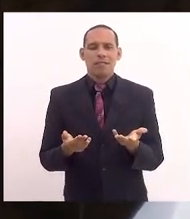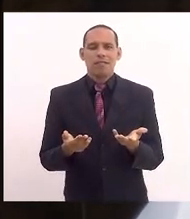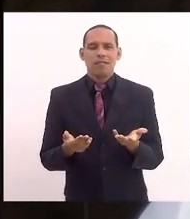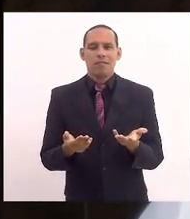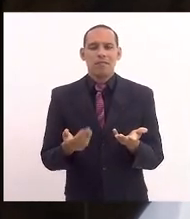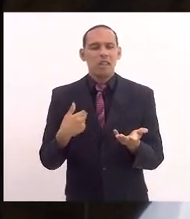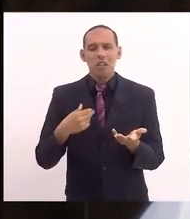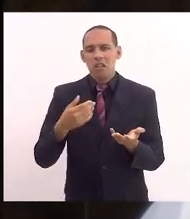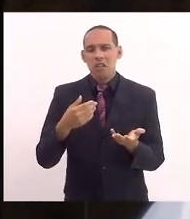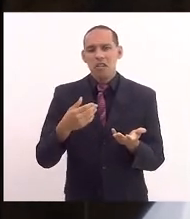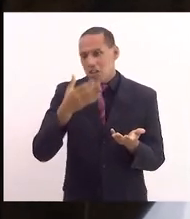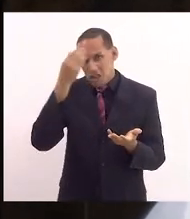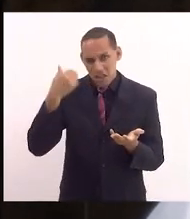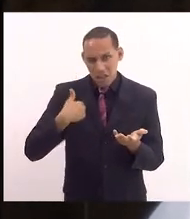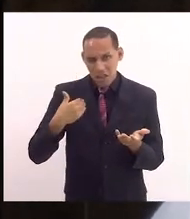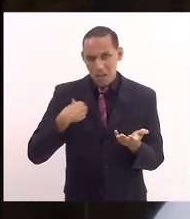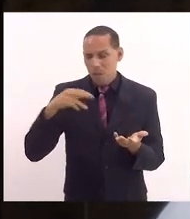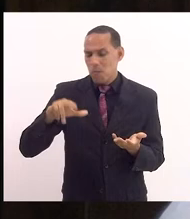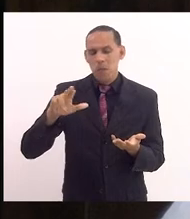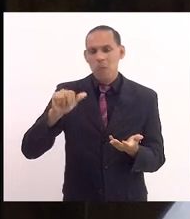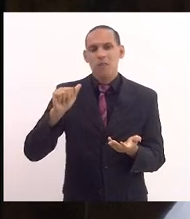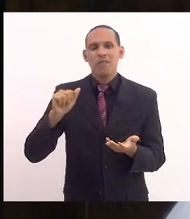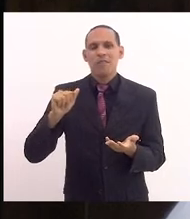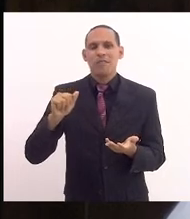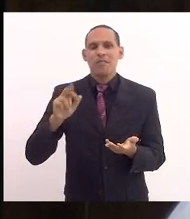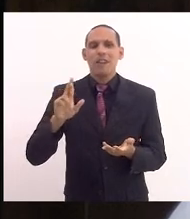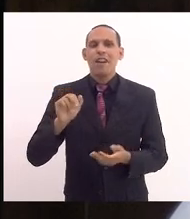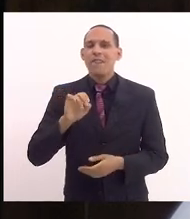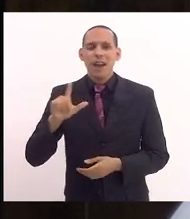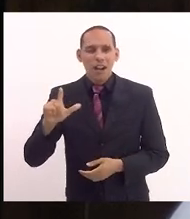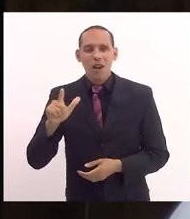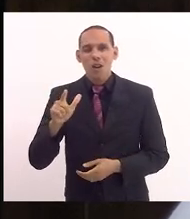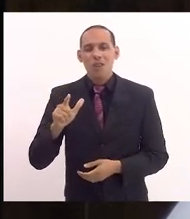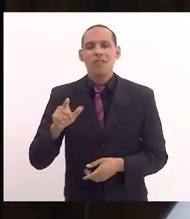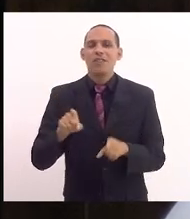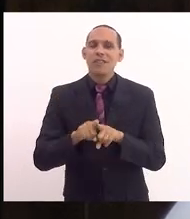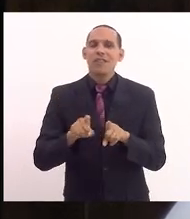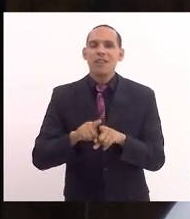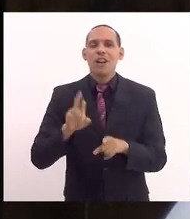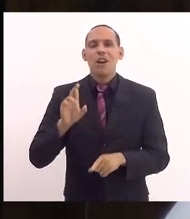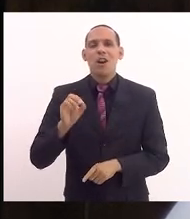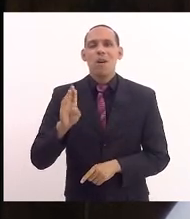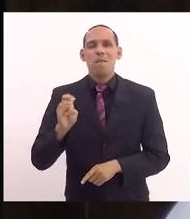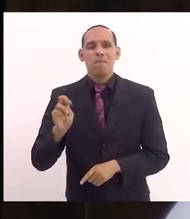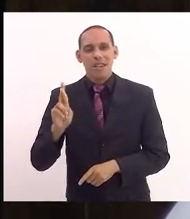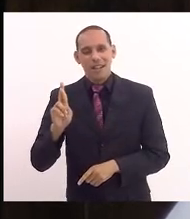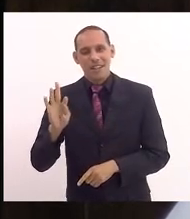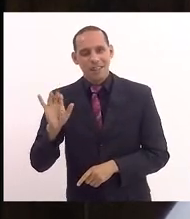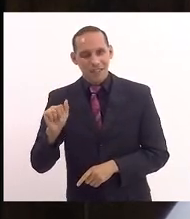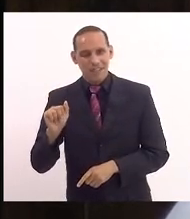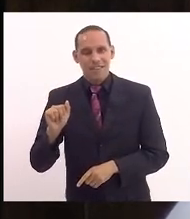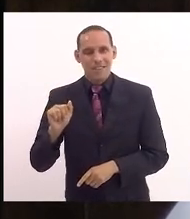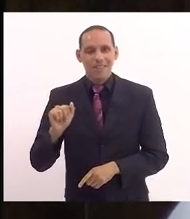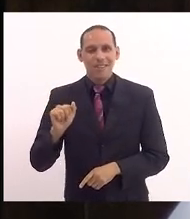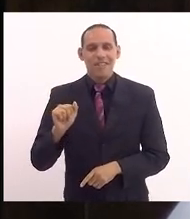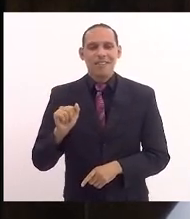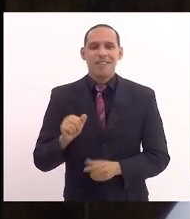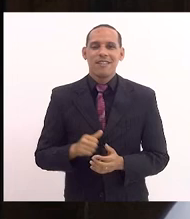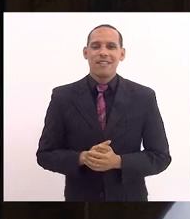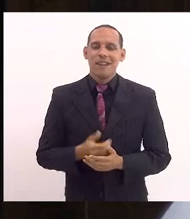nunca me esqueceu. Vamos dizer assim, Rafael Loga, Robertinha Rodrigues, minha grande amiga,